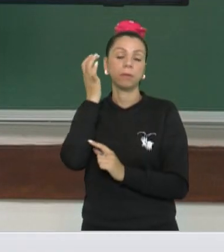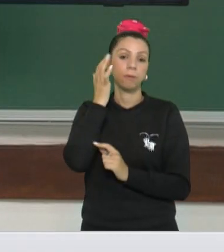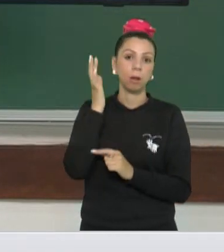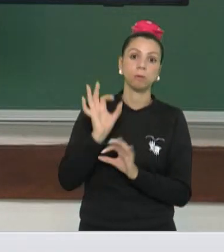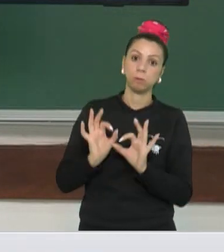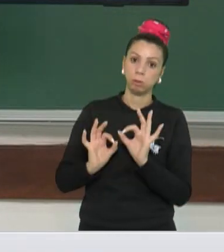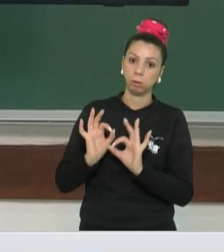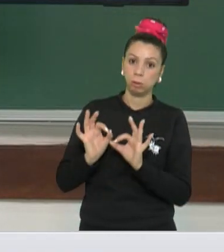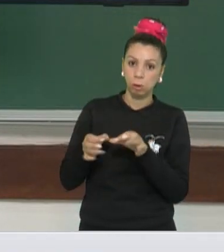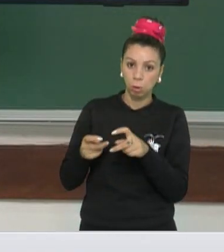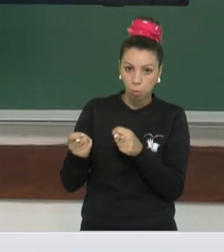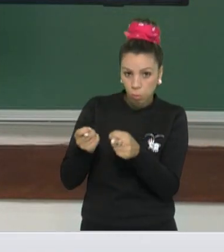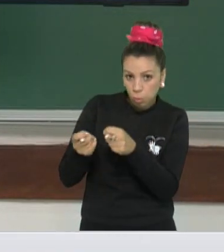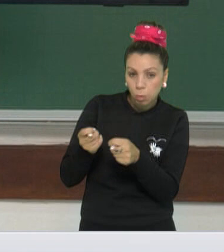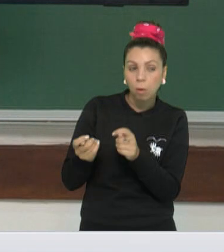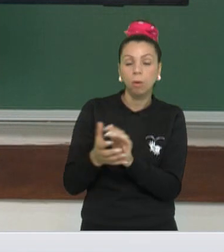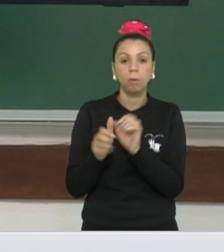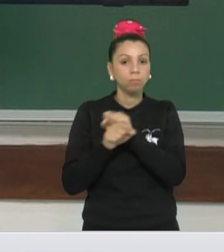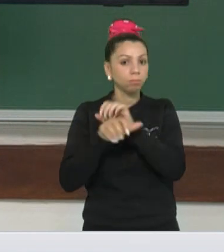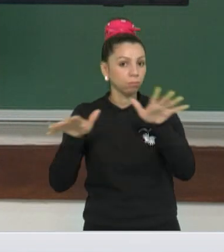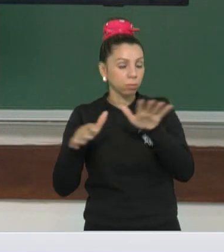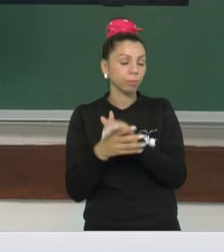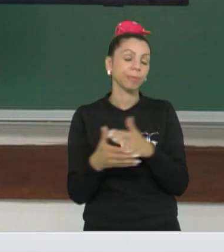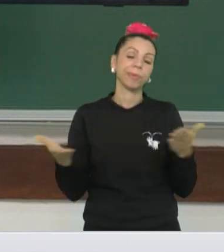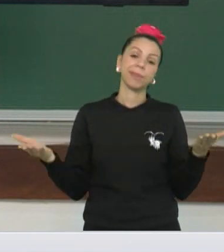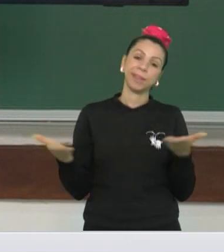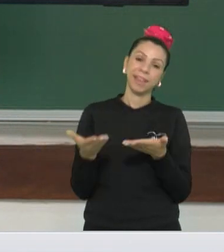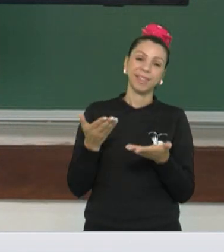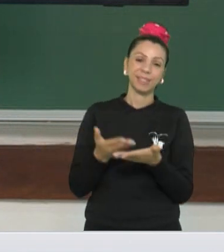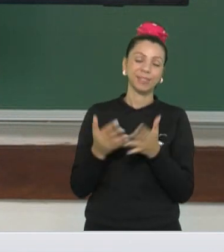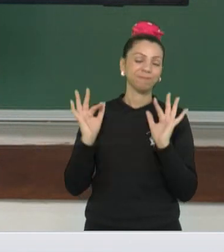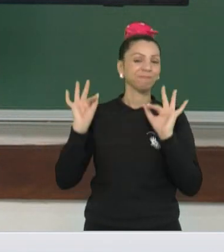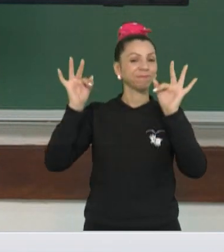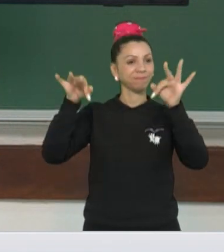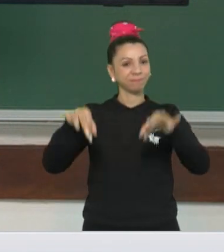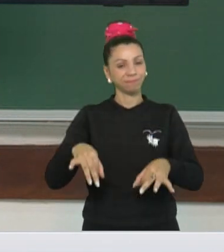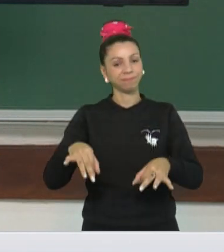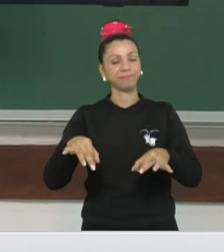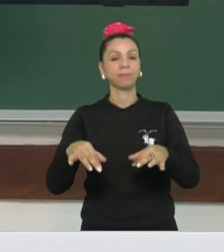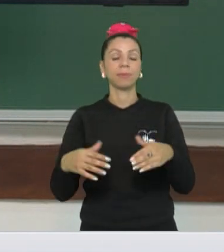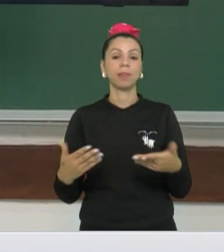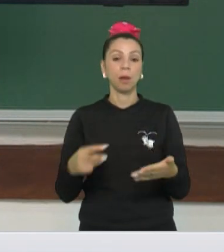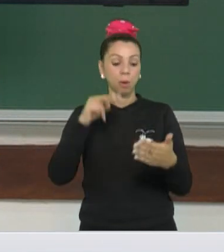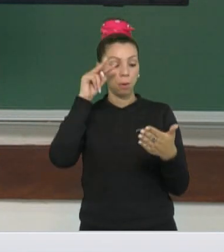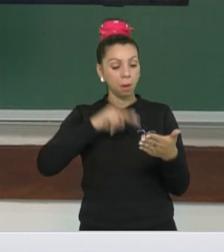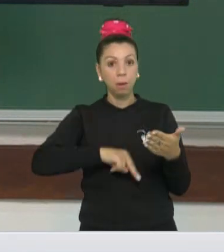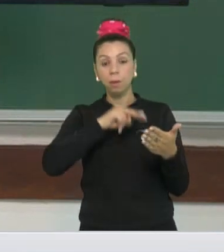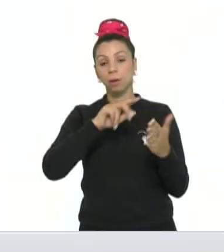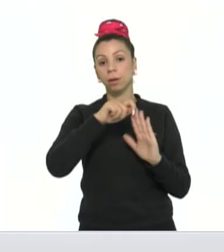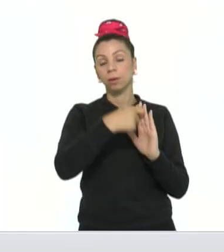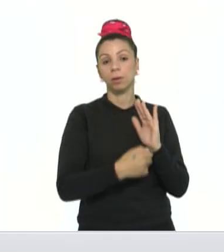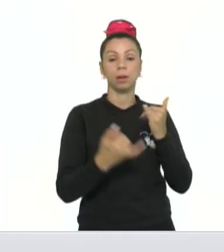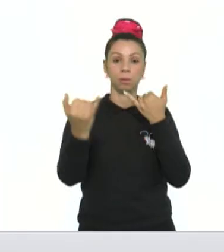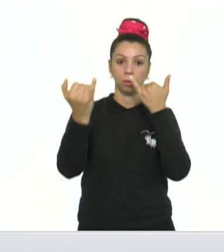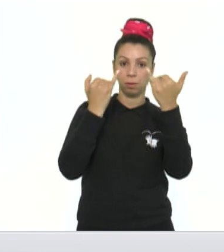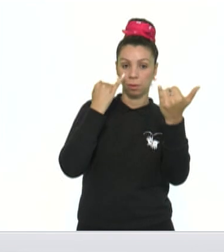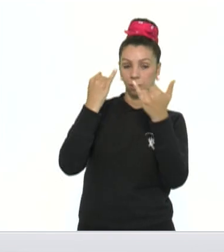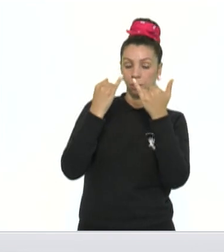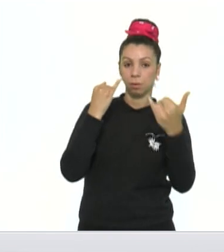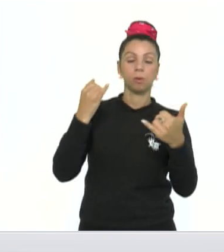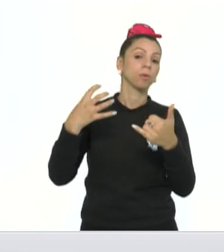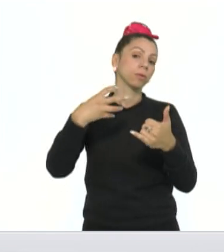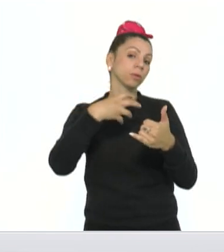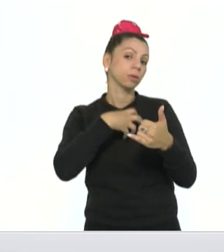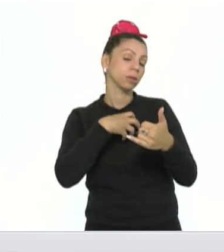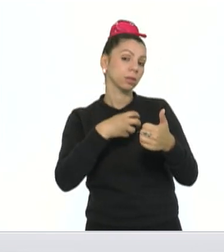controlar, tá certo? Pessoal, nossa aula está terminando aqui. Hoje, nós lemos texto informativo sobre a nova